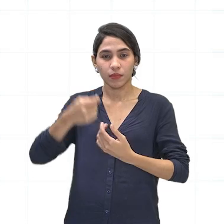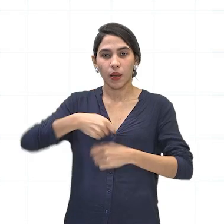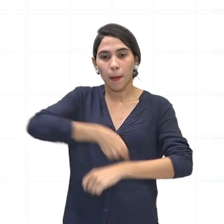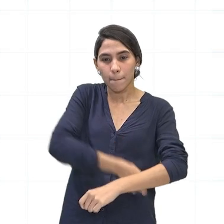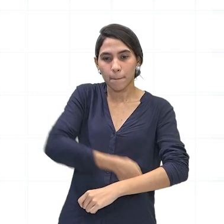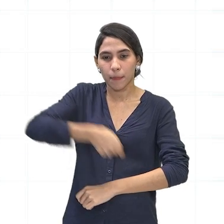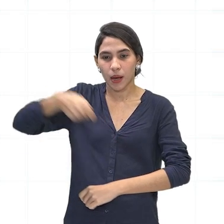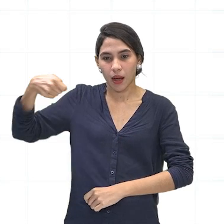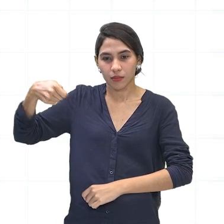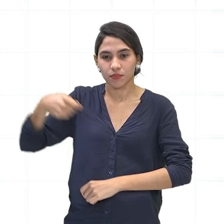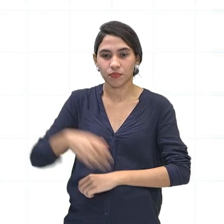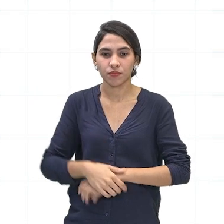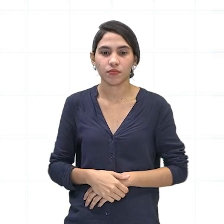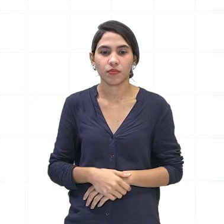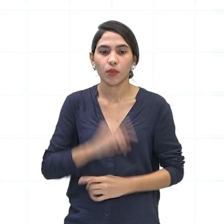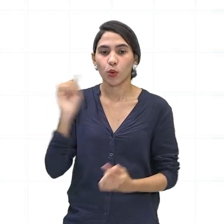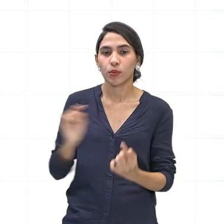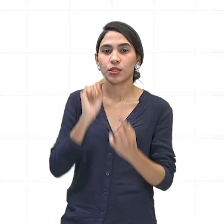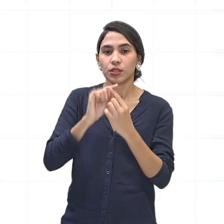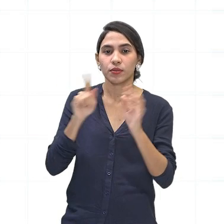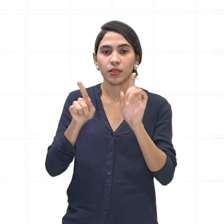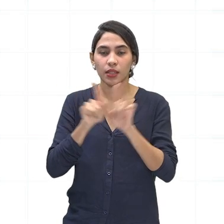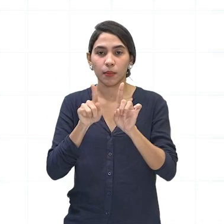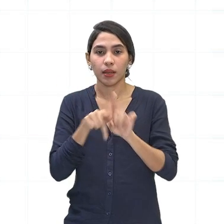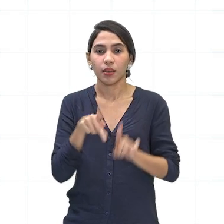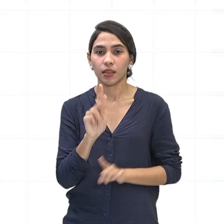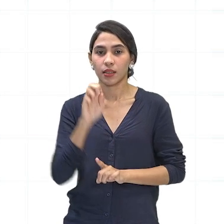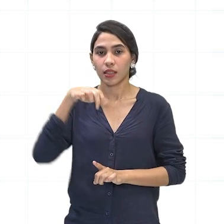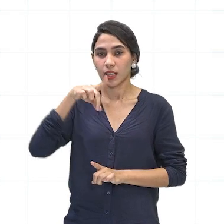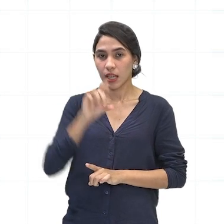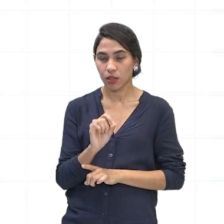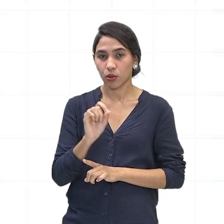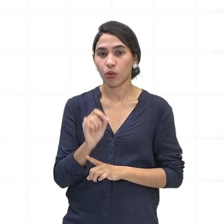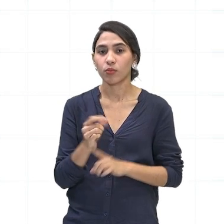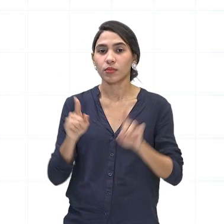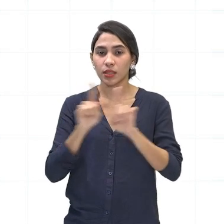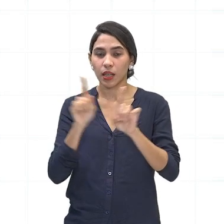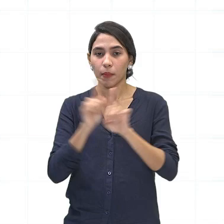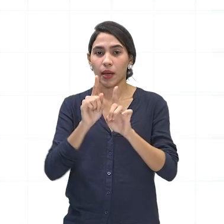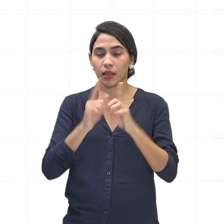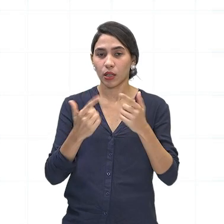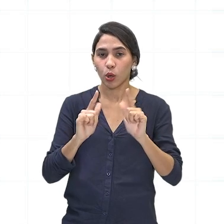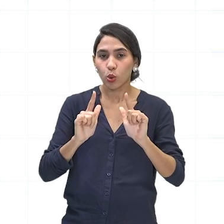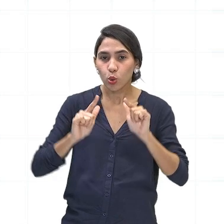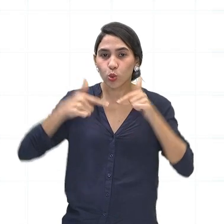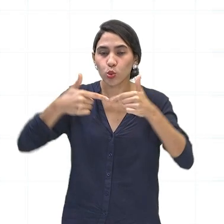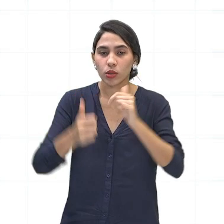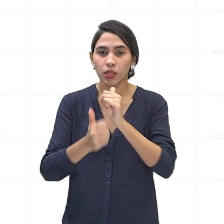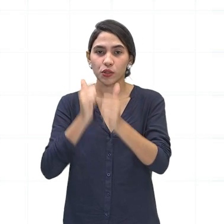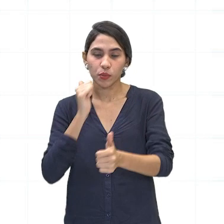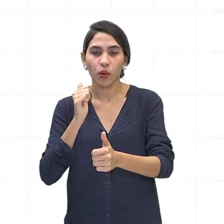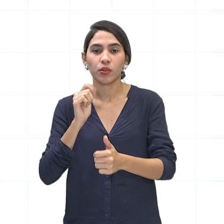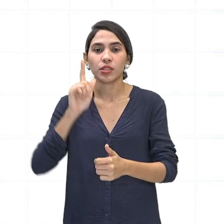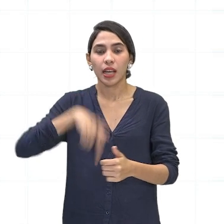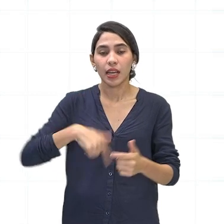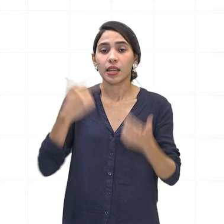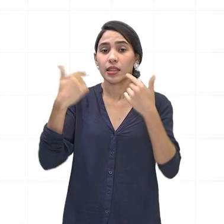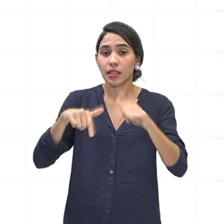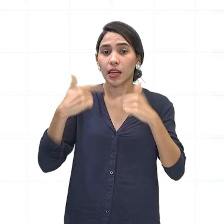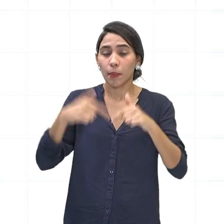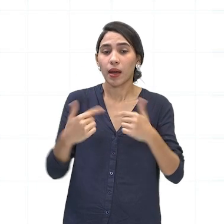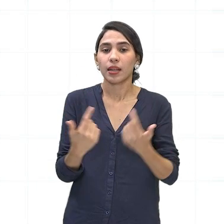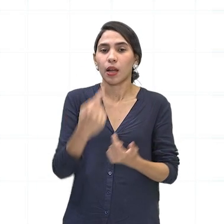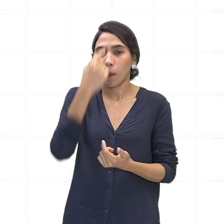E um dos objetivos do Kendo, enquanto arte marcial, enquanto esporte, é trabalhar o caráter